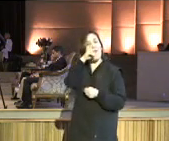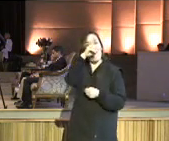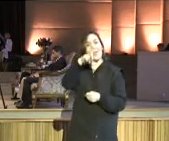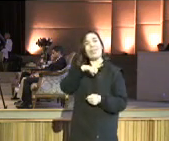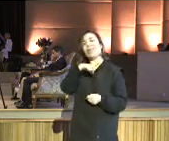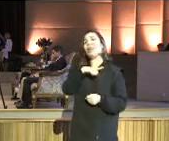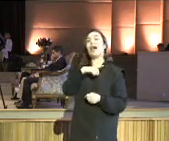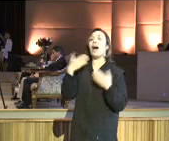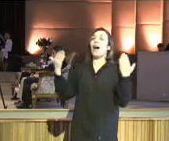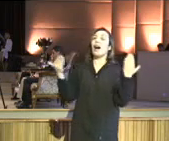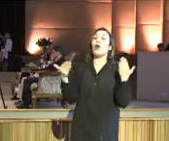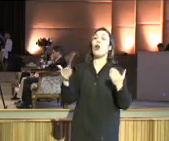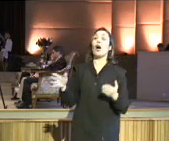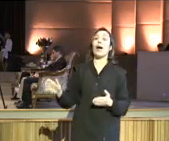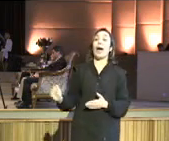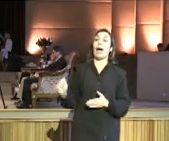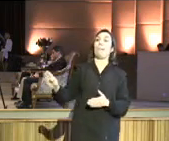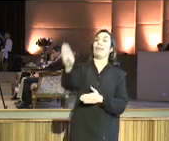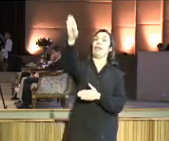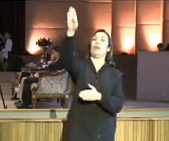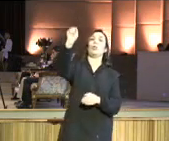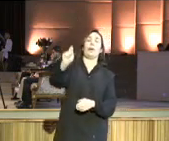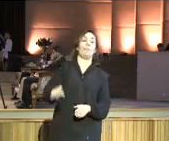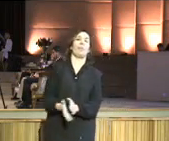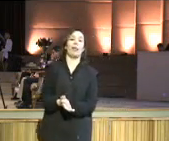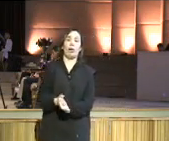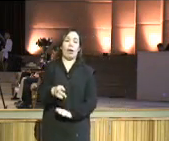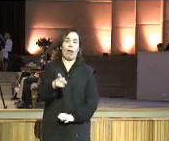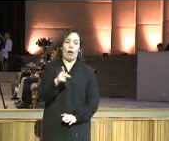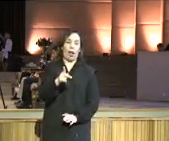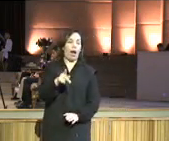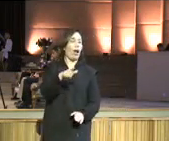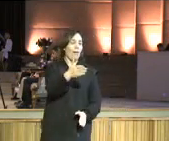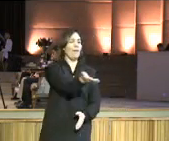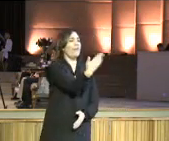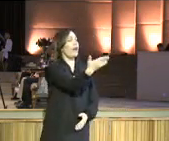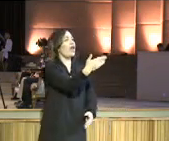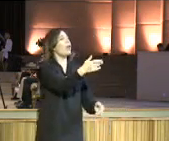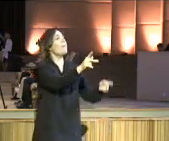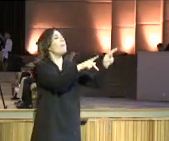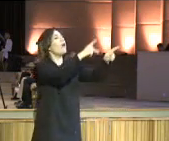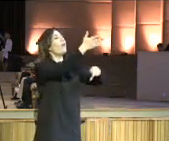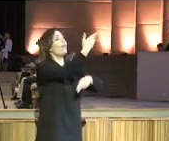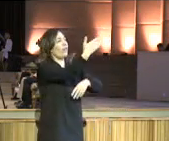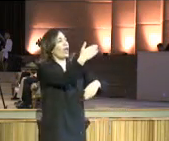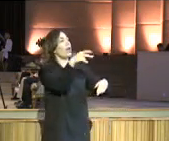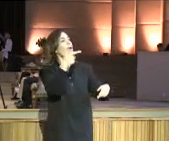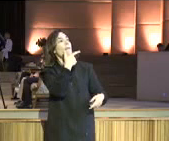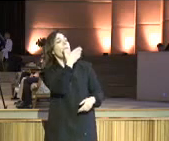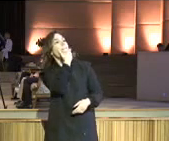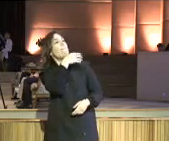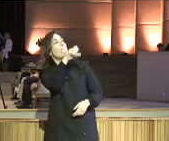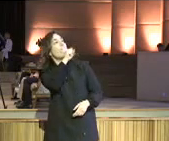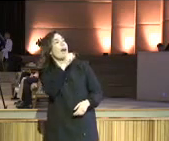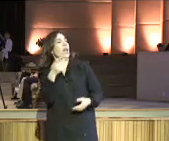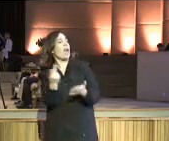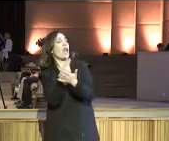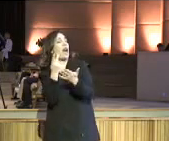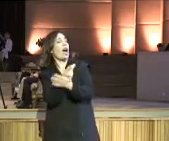E essa campanha foi abraçada por um dos conselheiros mais importantes de Davi, chamado